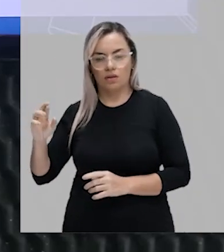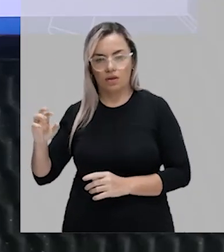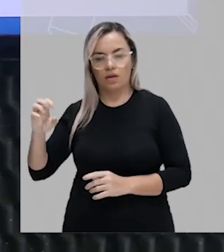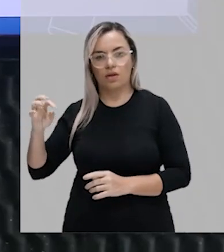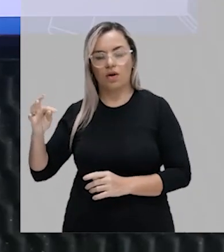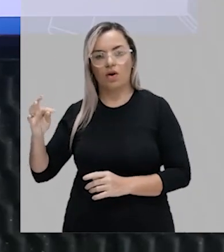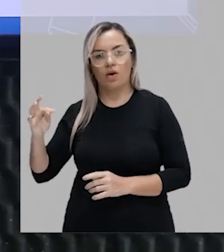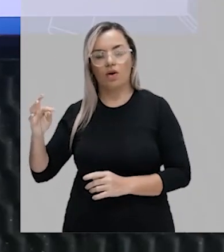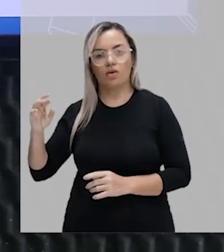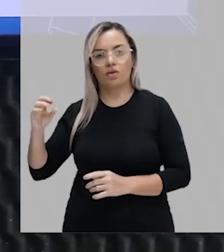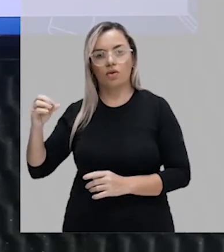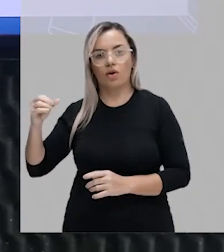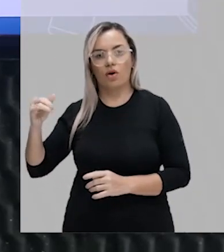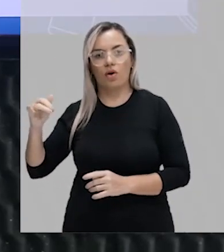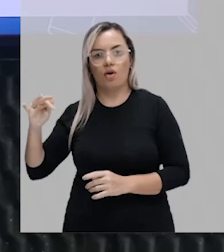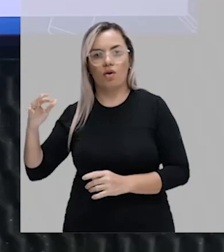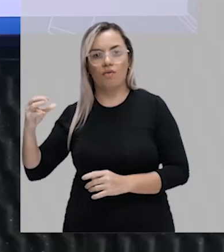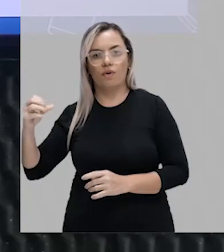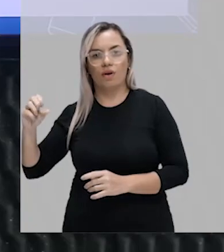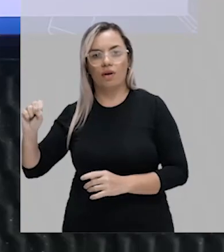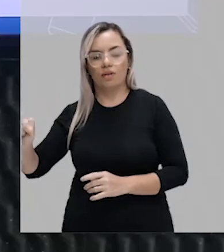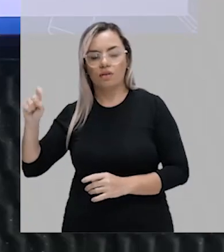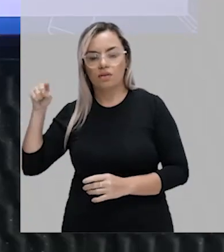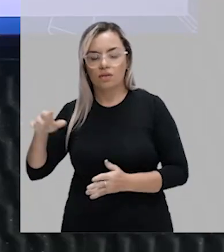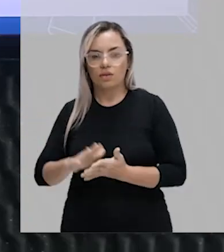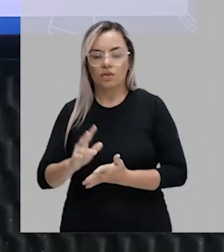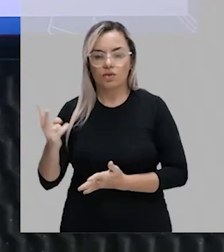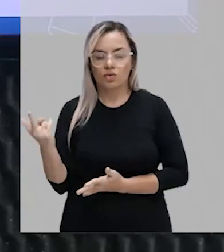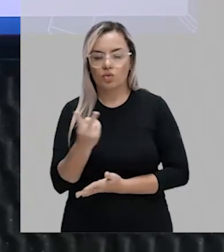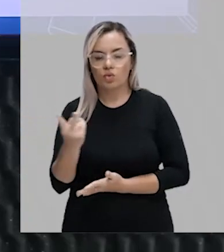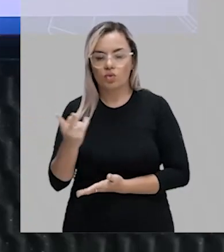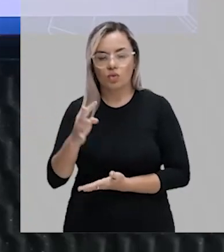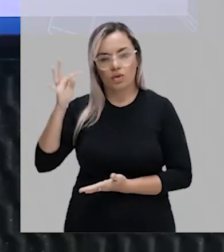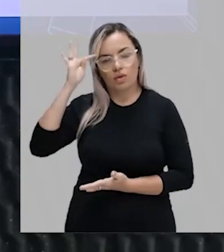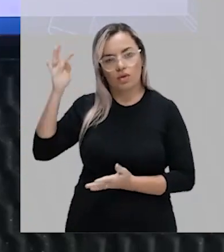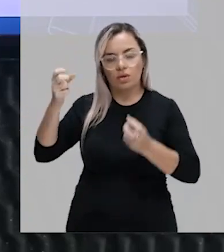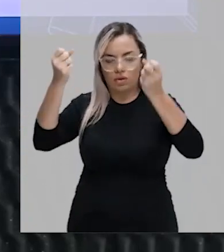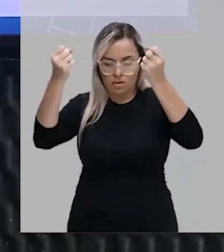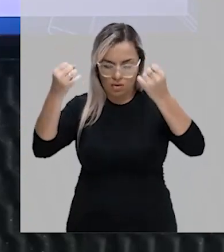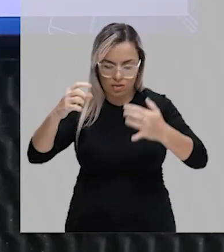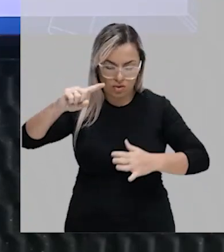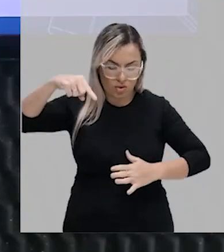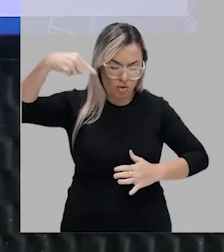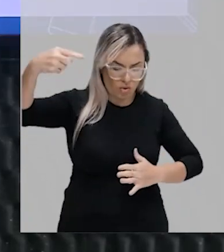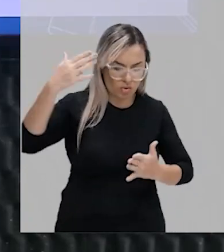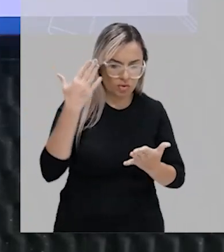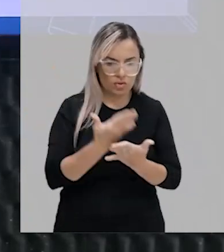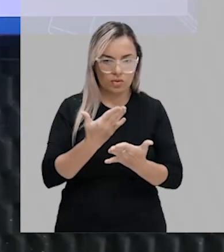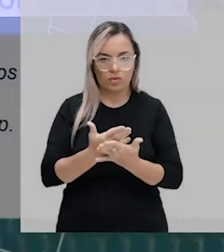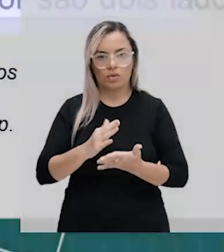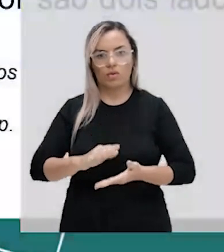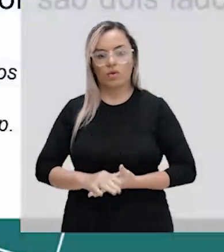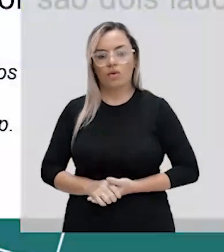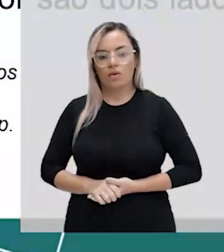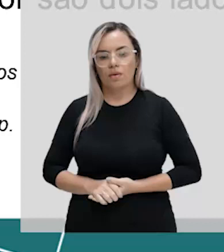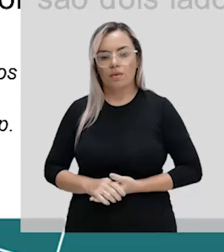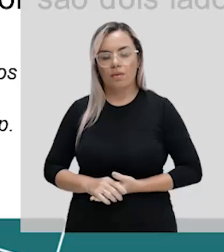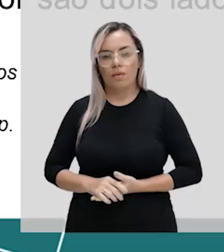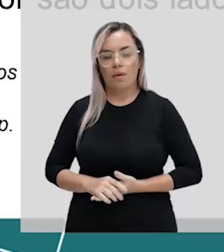autotrófica e teoria heterotrófica, tá? São duas teorias que a gente vai falar numa outra aula. Beleza? Vamos para a próxima